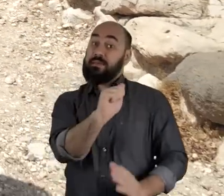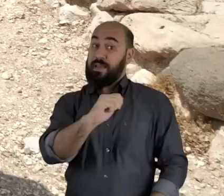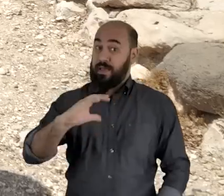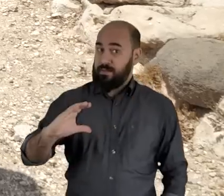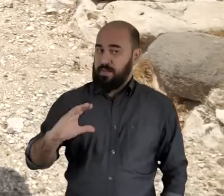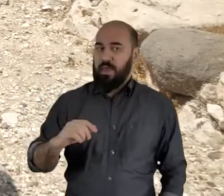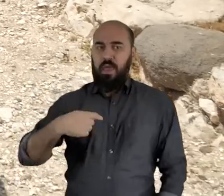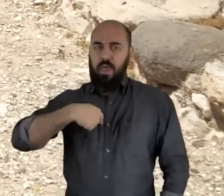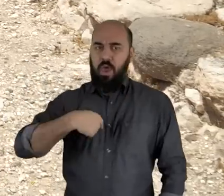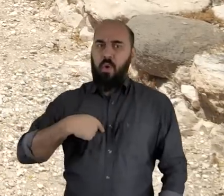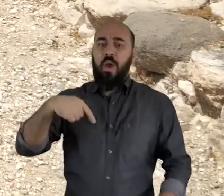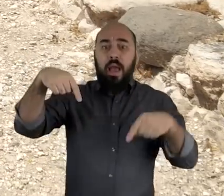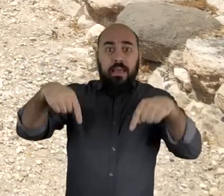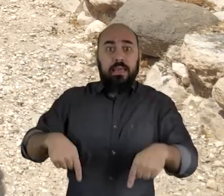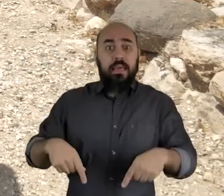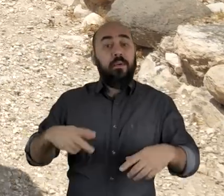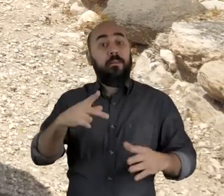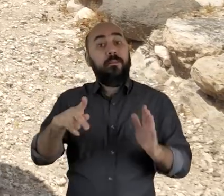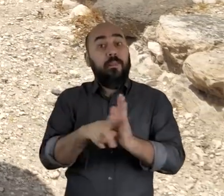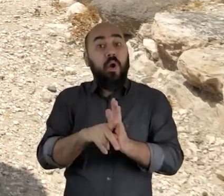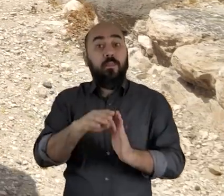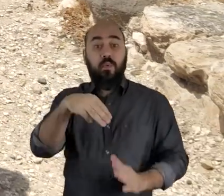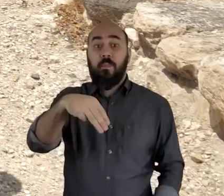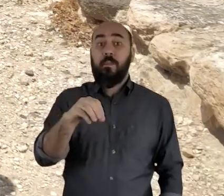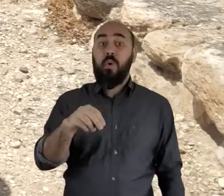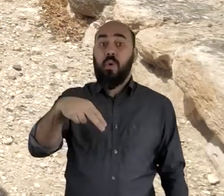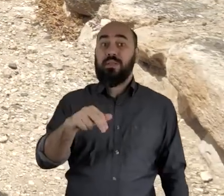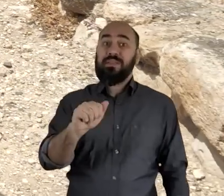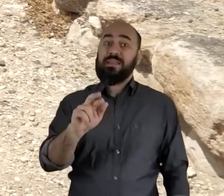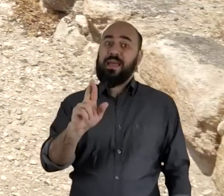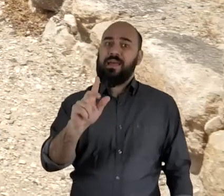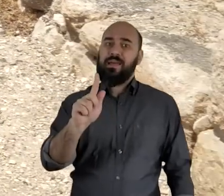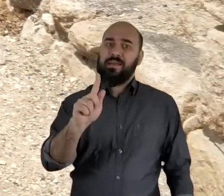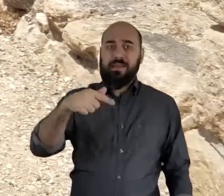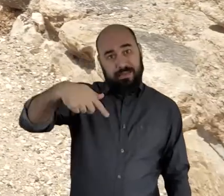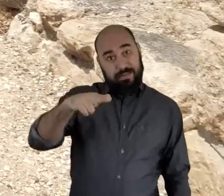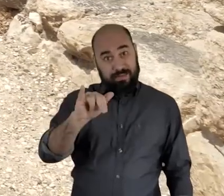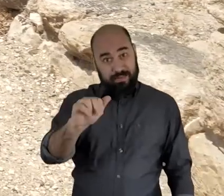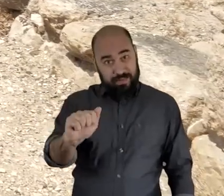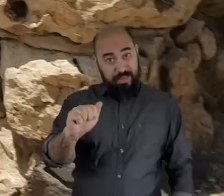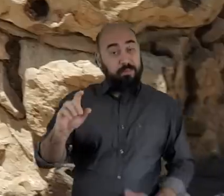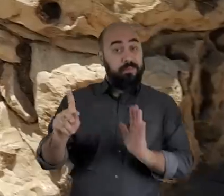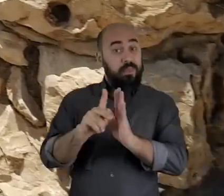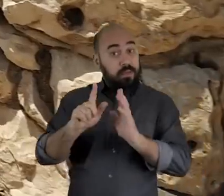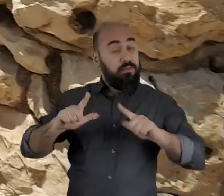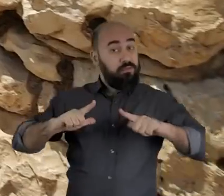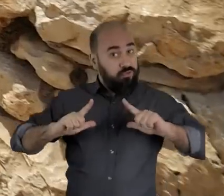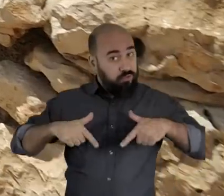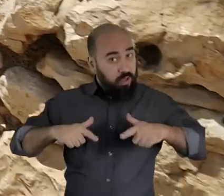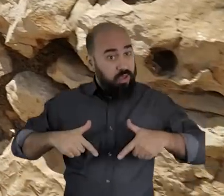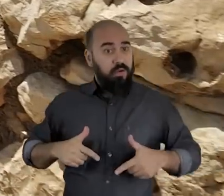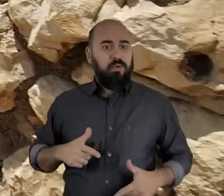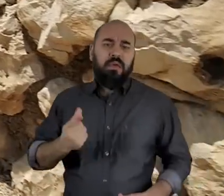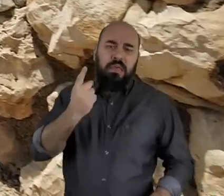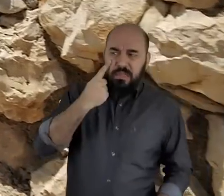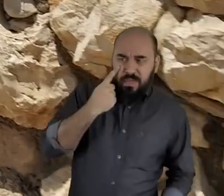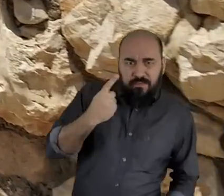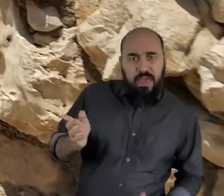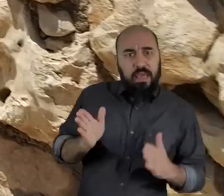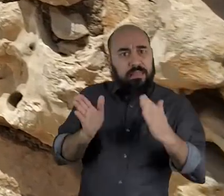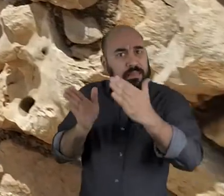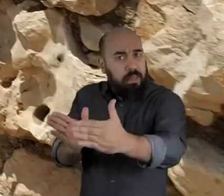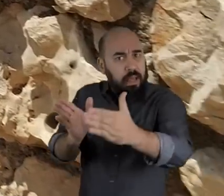da monarquia de Israel. E o que nós notamos é que você tem uma entrada com vários nichos aqui, com várias câmaras.